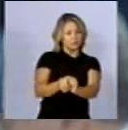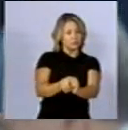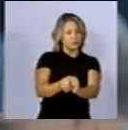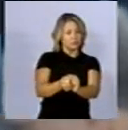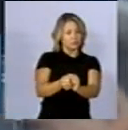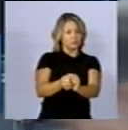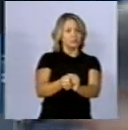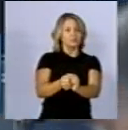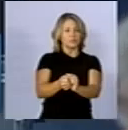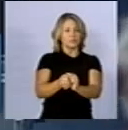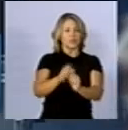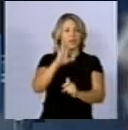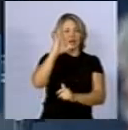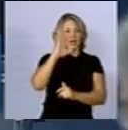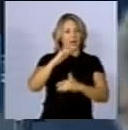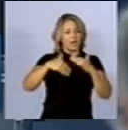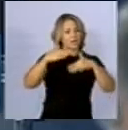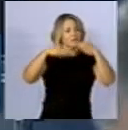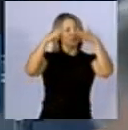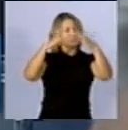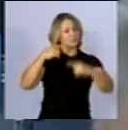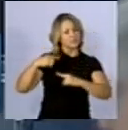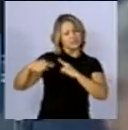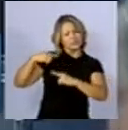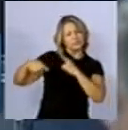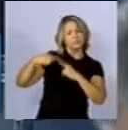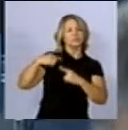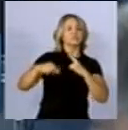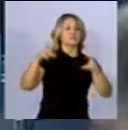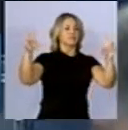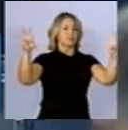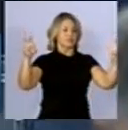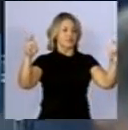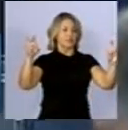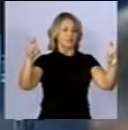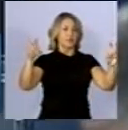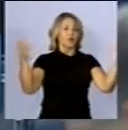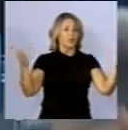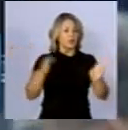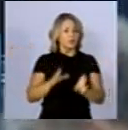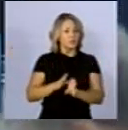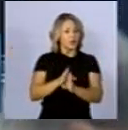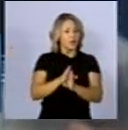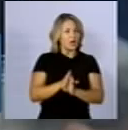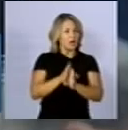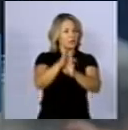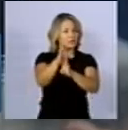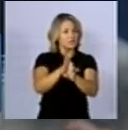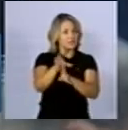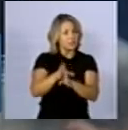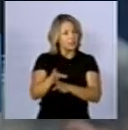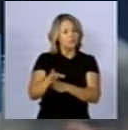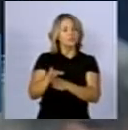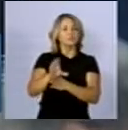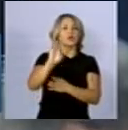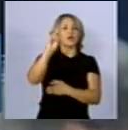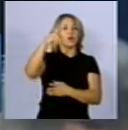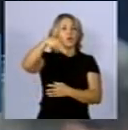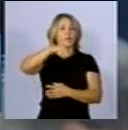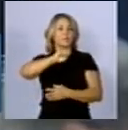eh, a evolução da da discussão desse assunto. A recomendação básica da Organização Mundial da Saúde é a